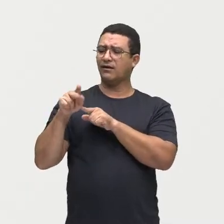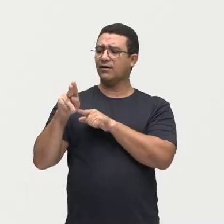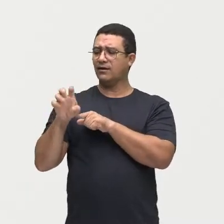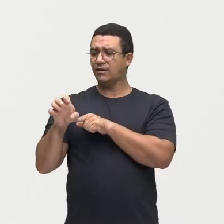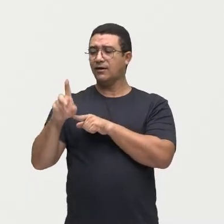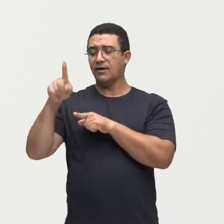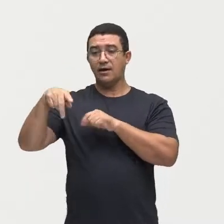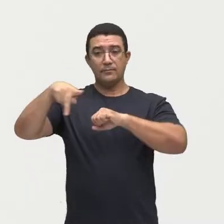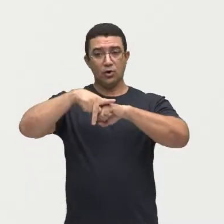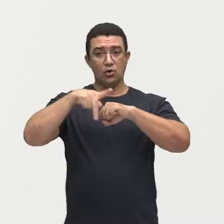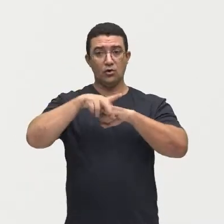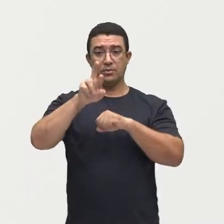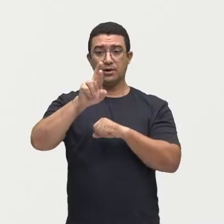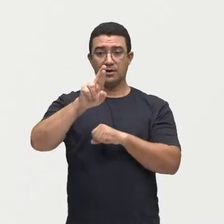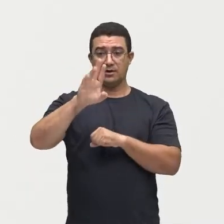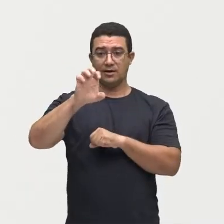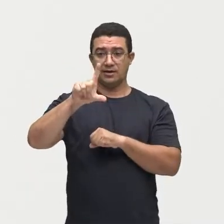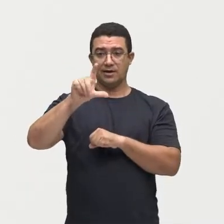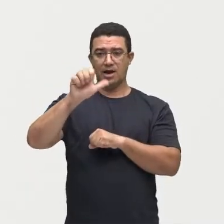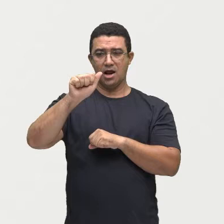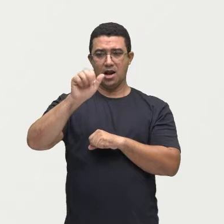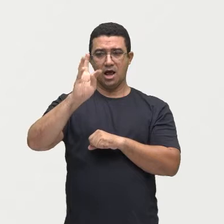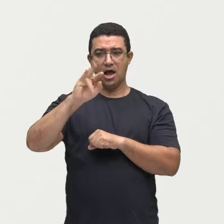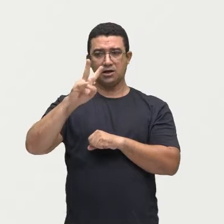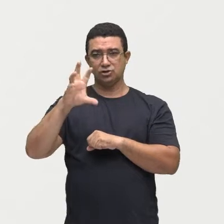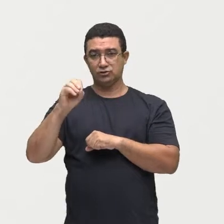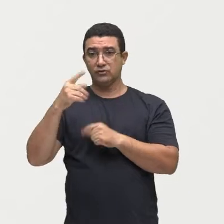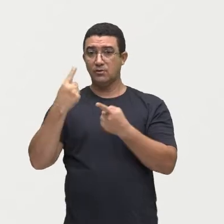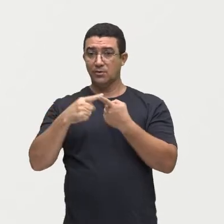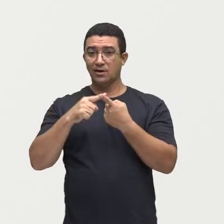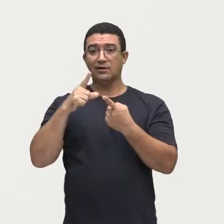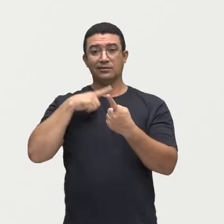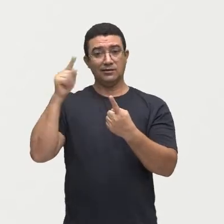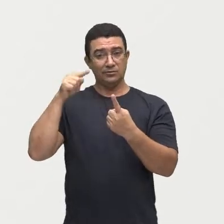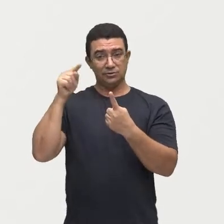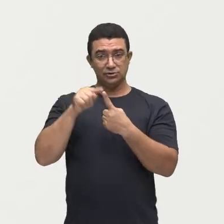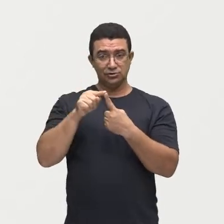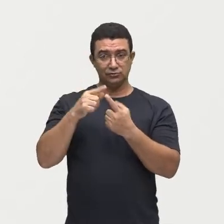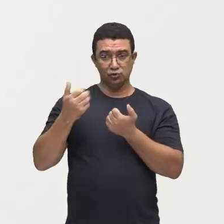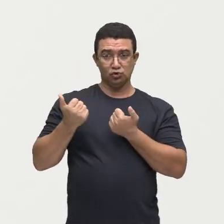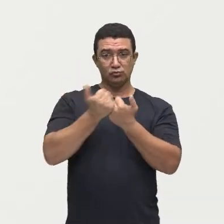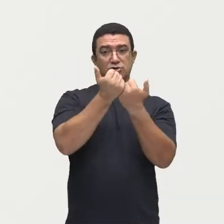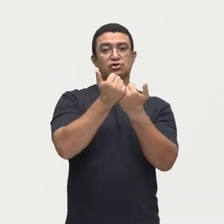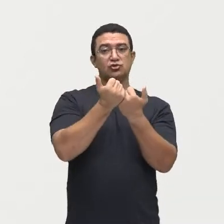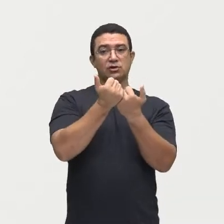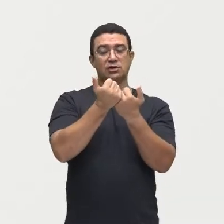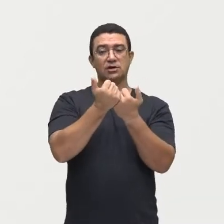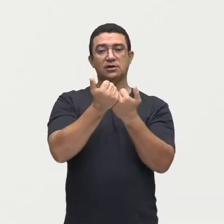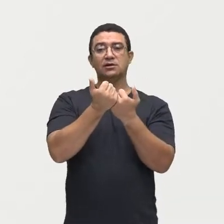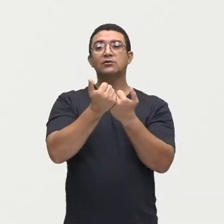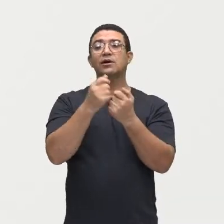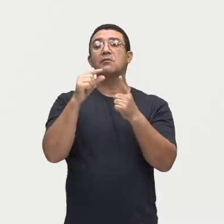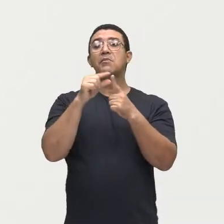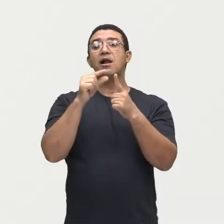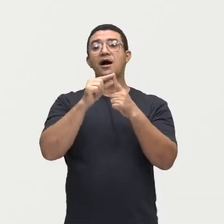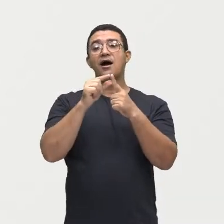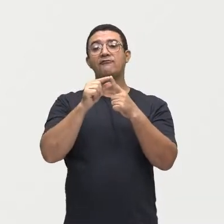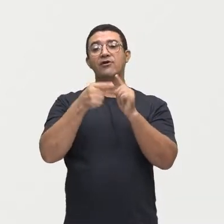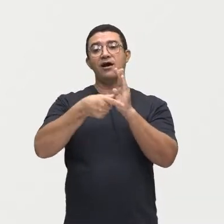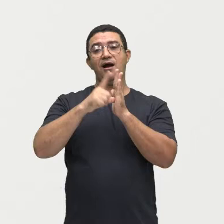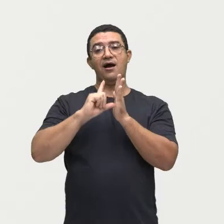é o pronome relativo, porque ele tem a função, né? Ele tem o papel aqui